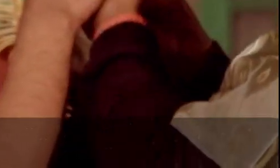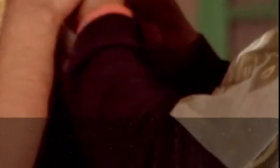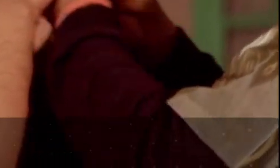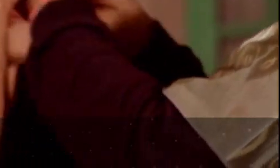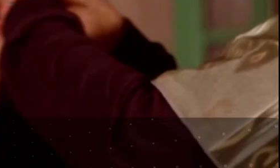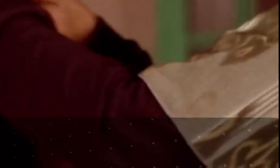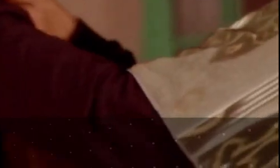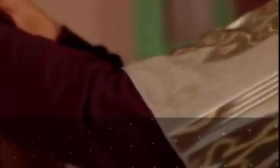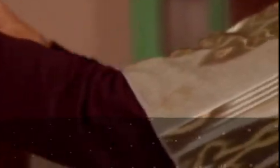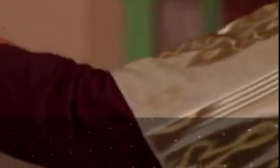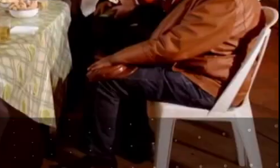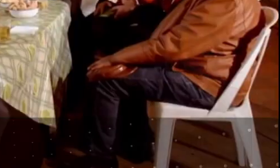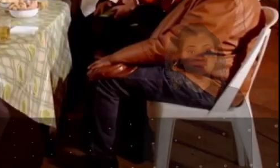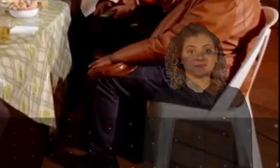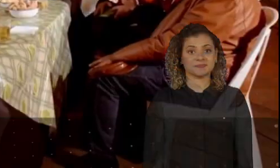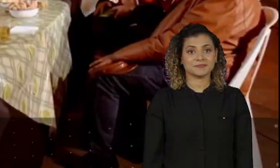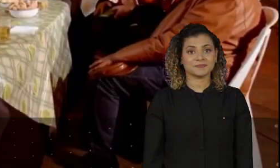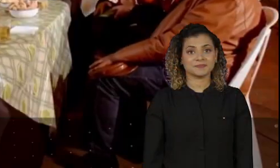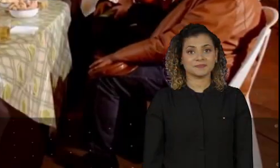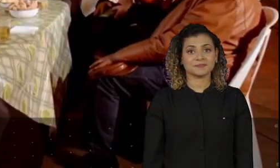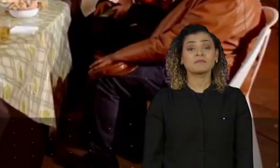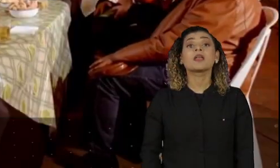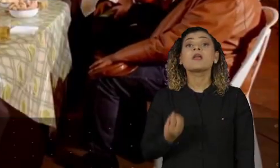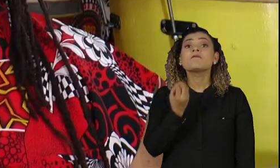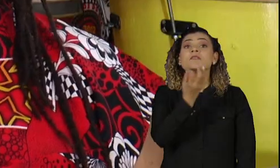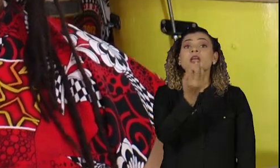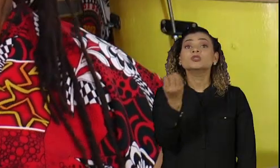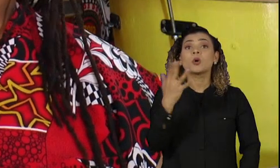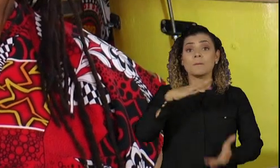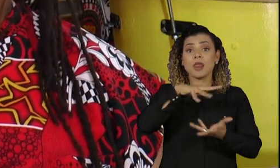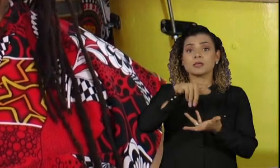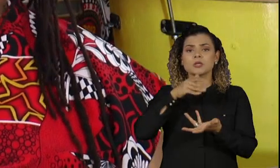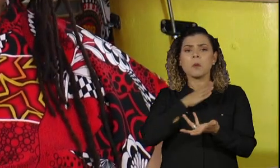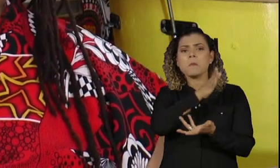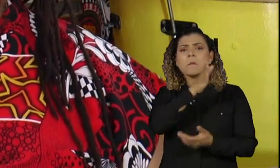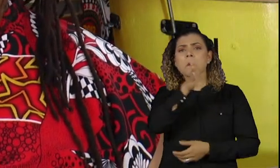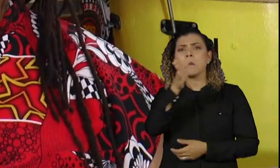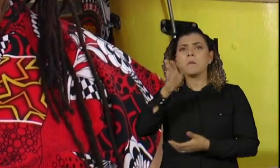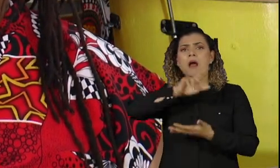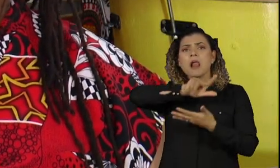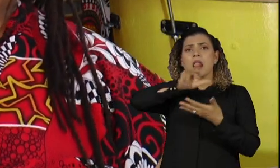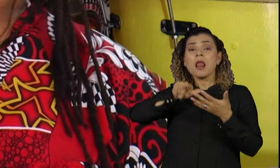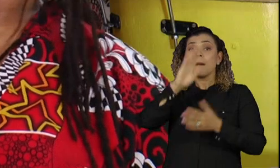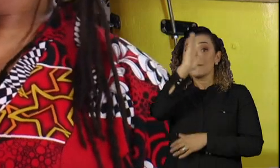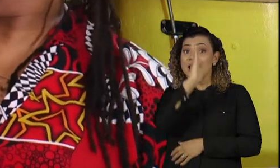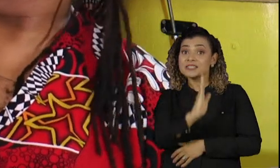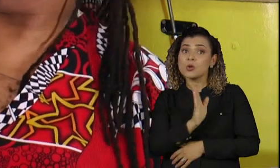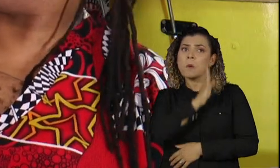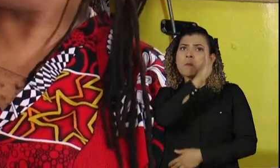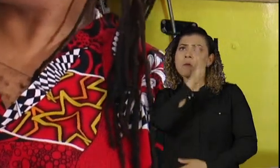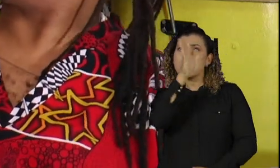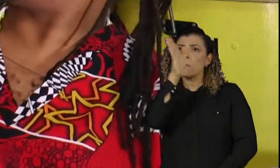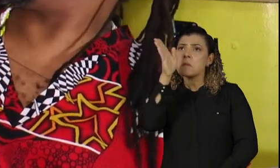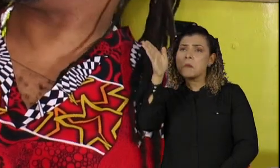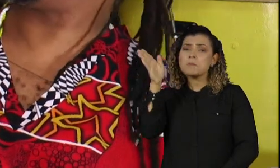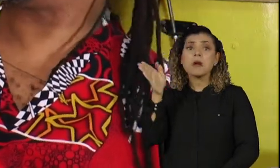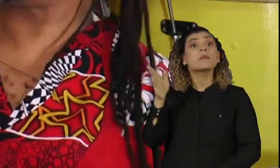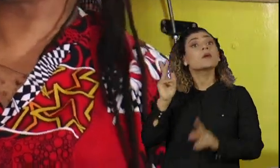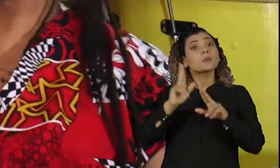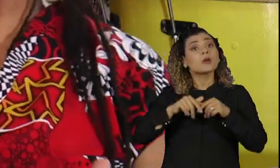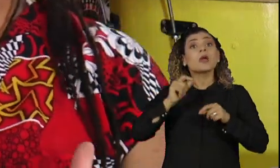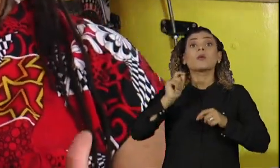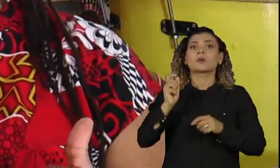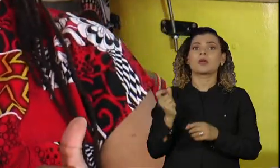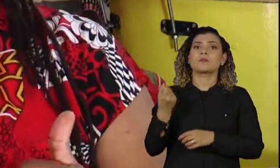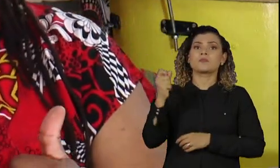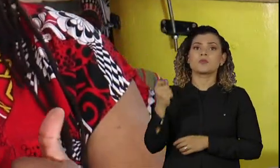Porque o pai, ele viajou por todo o Brasil, tocando esse instrumento aqui, que é esse instrumento que está